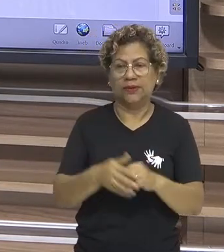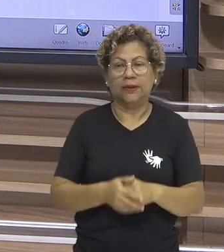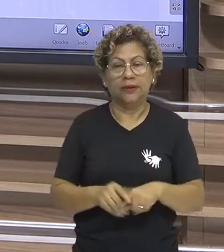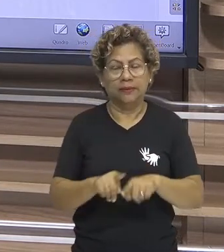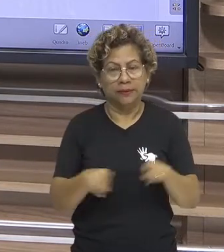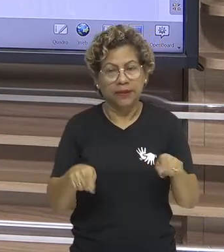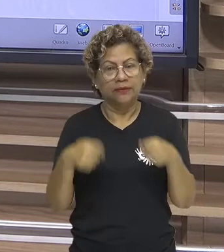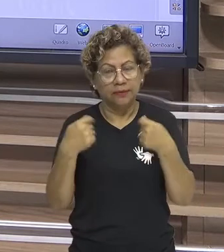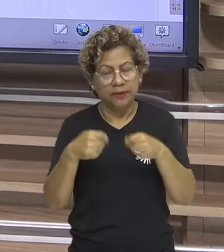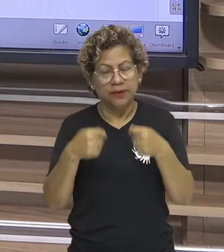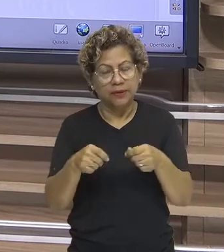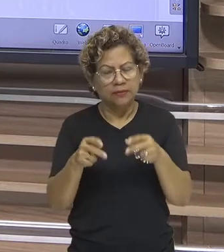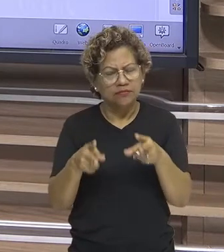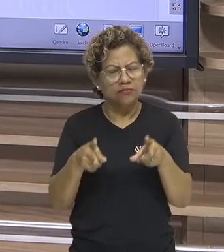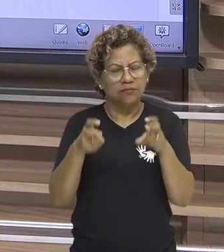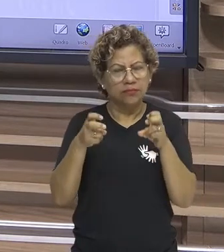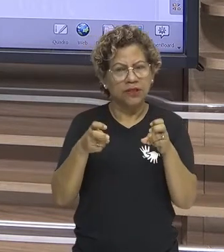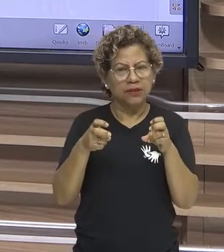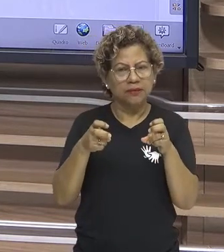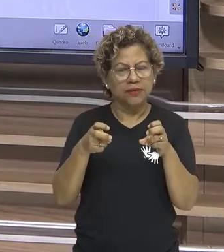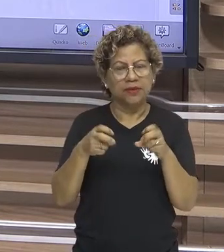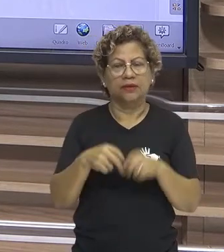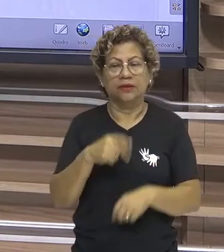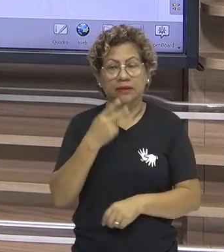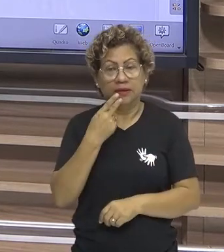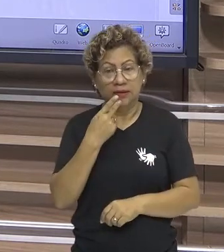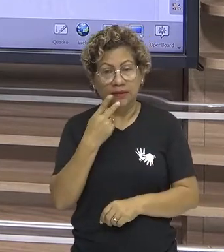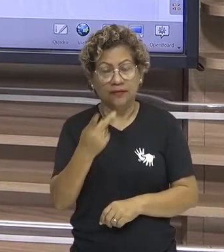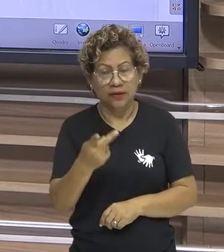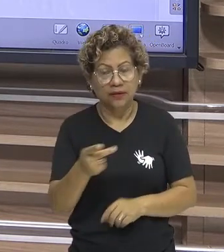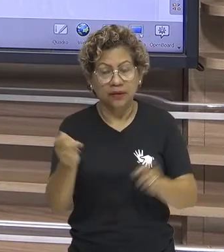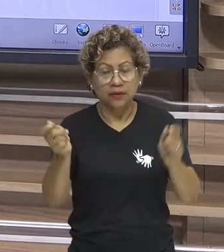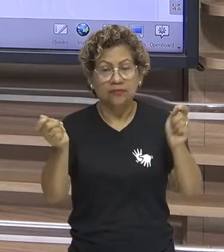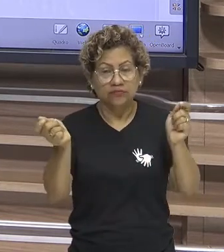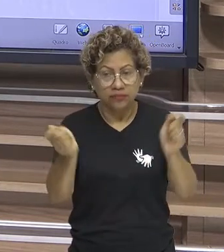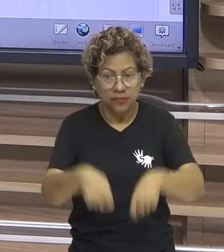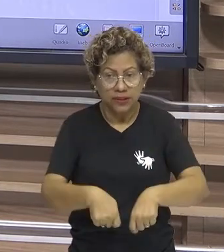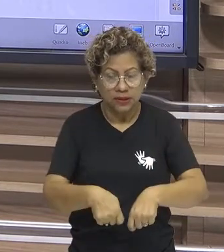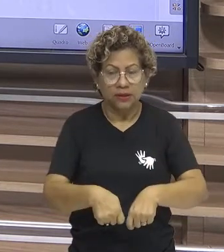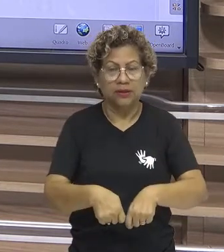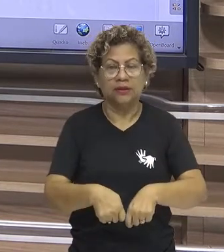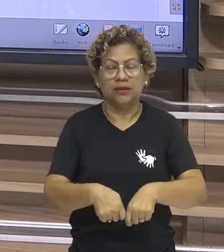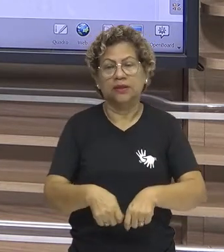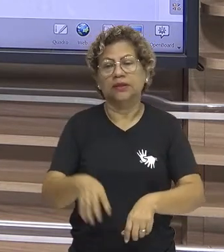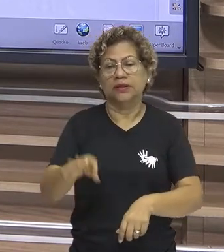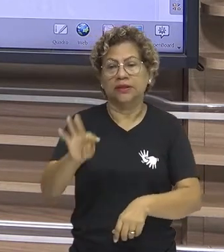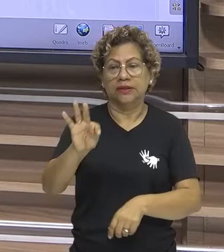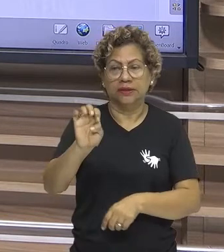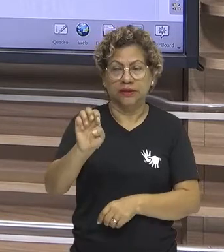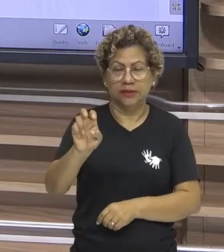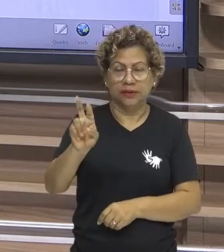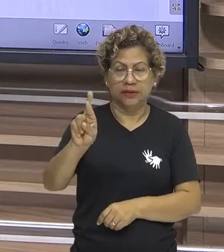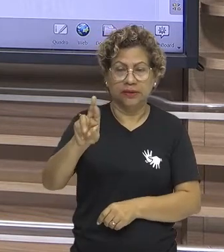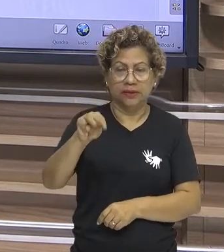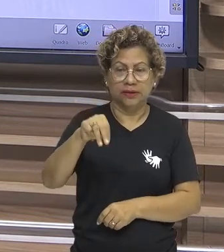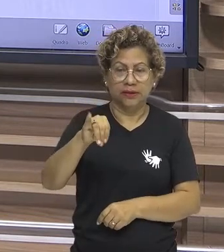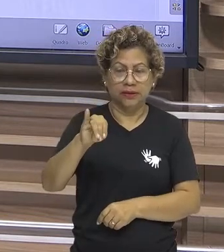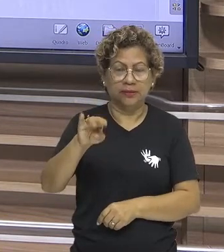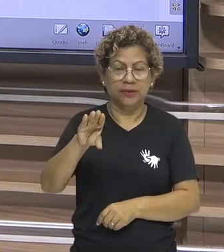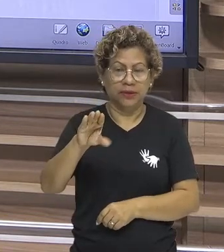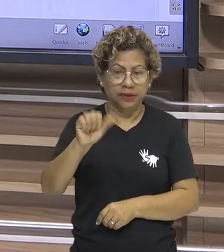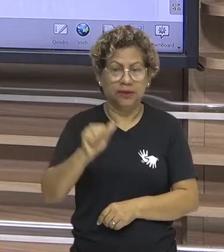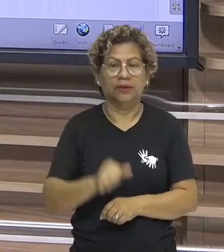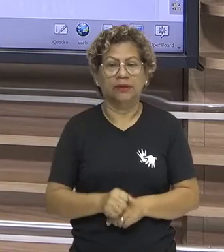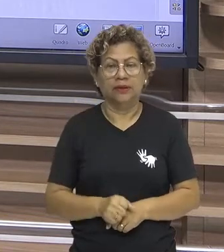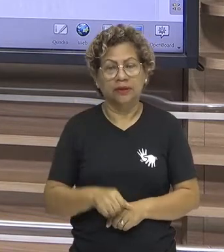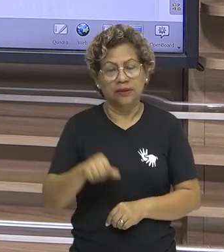perceber quando se falar em capacidade térmica, que vocês já estudaram, aí sim eu aplico nas